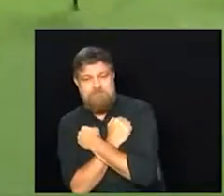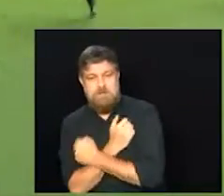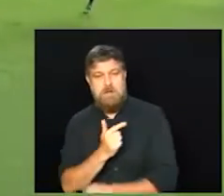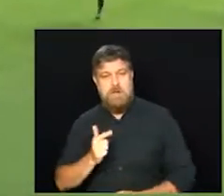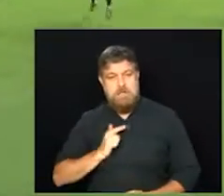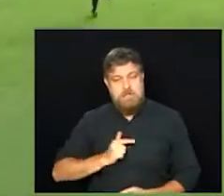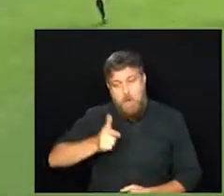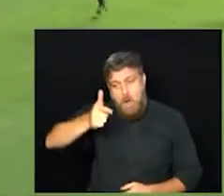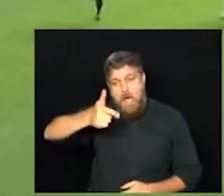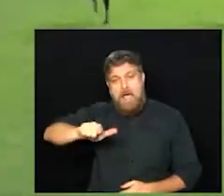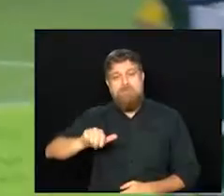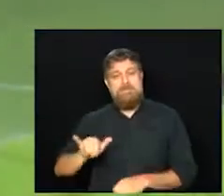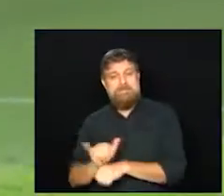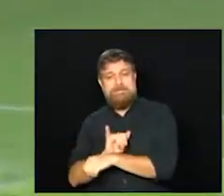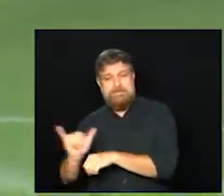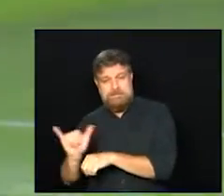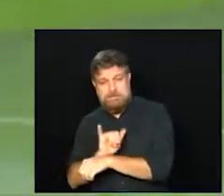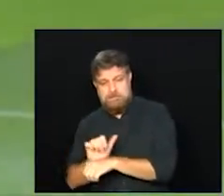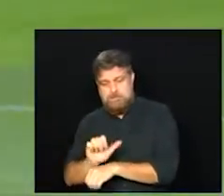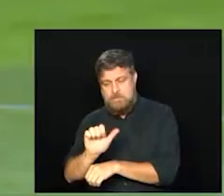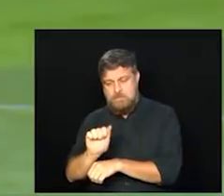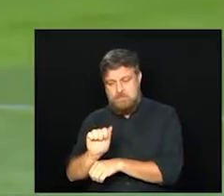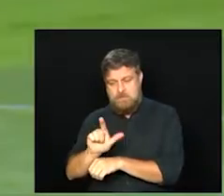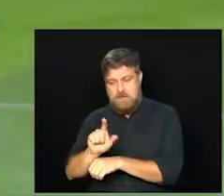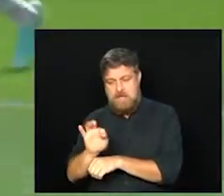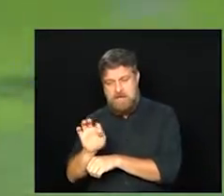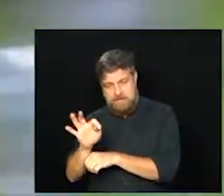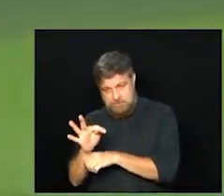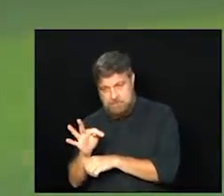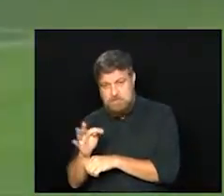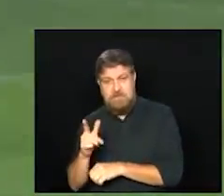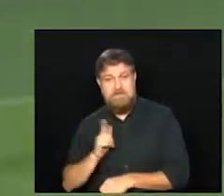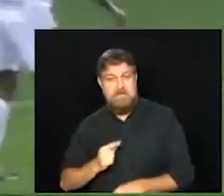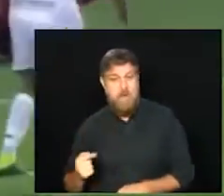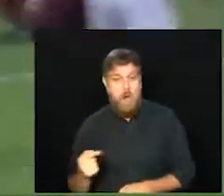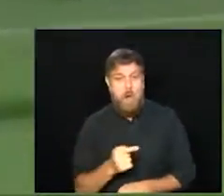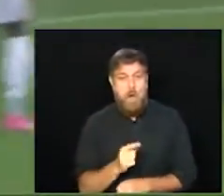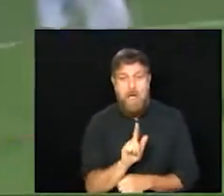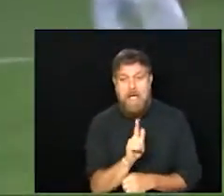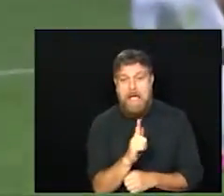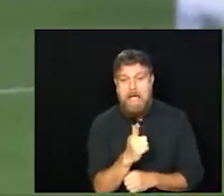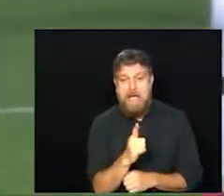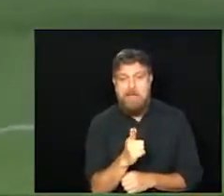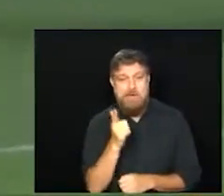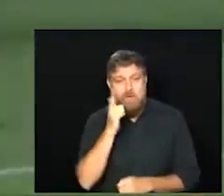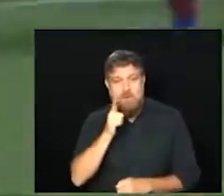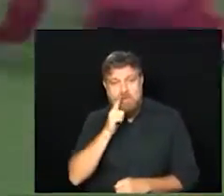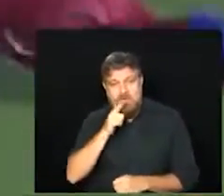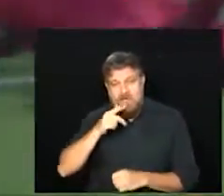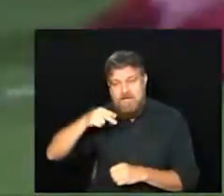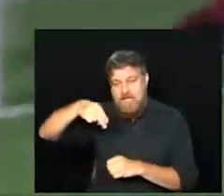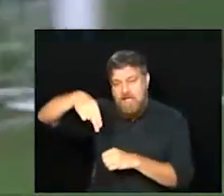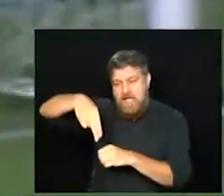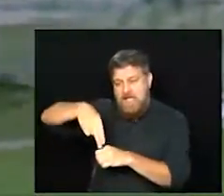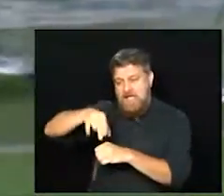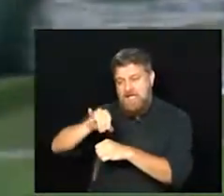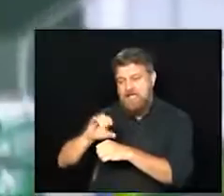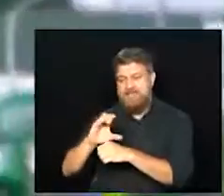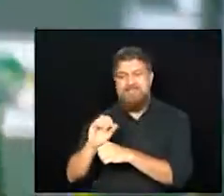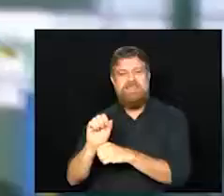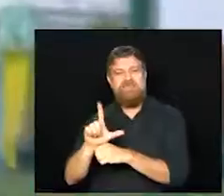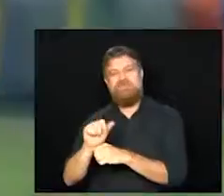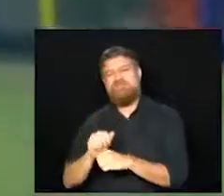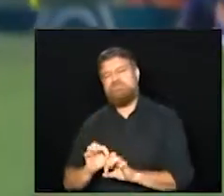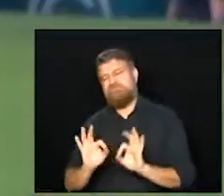na jogada seguinte, Aleph Manga cruzou. Gabriel Mesquita deu rebote e Nicolas, sem